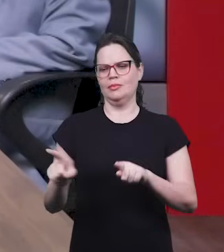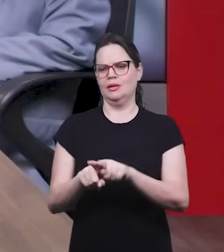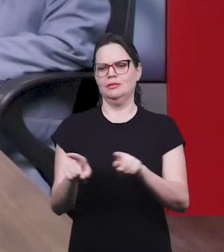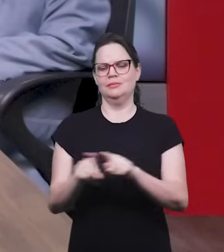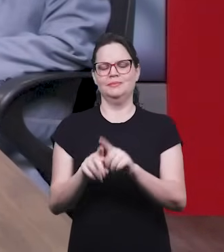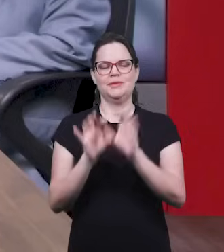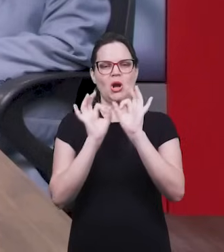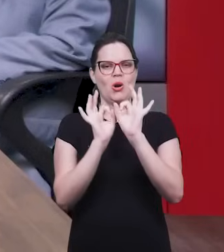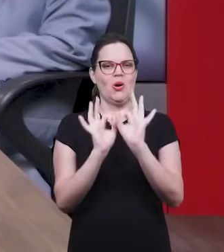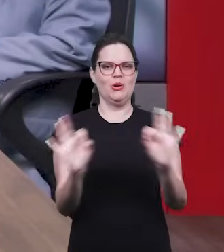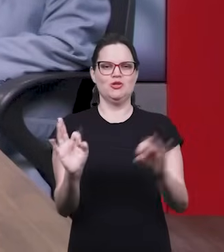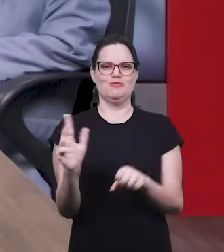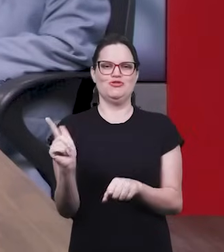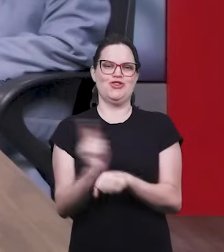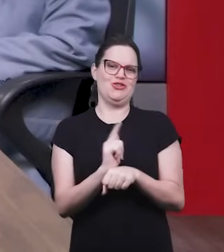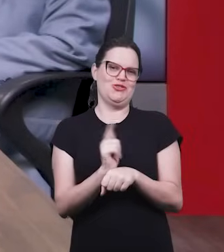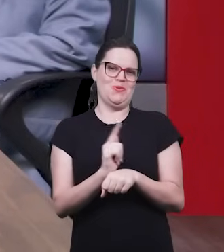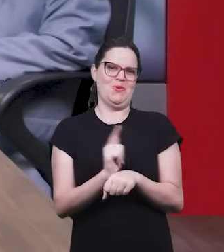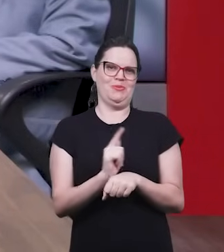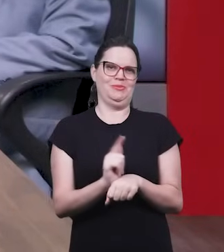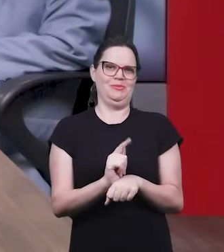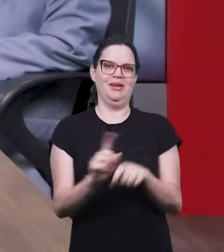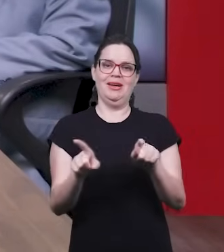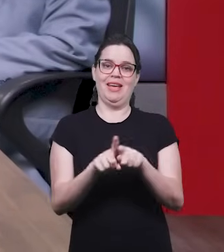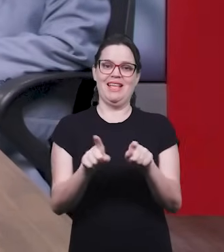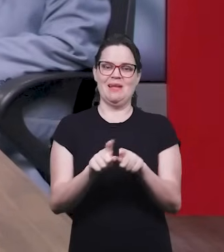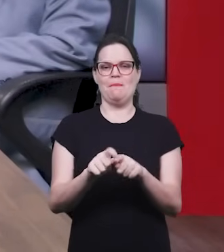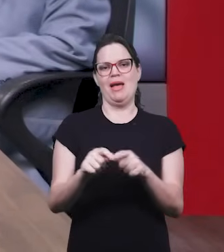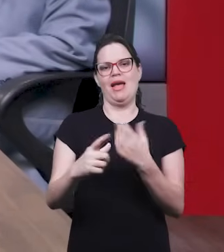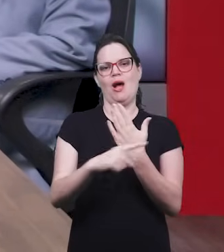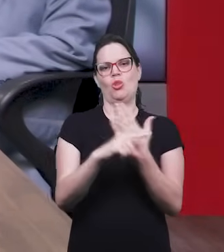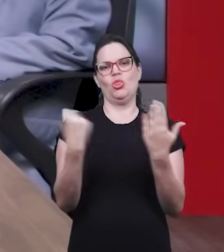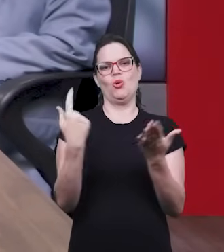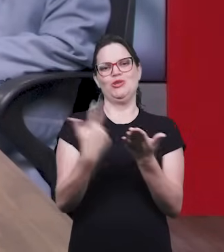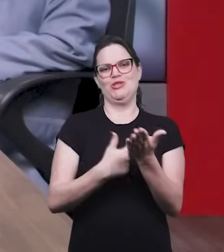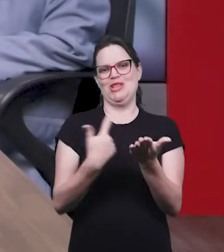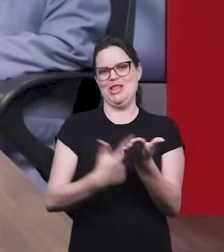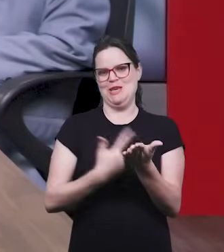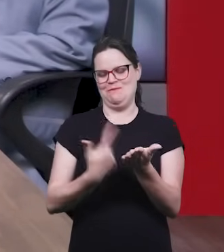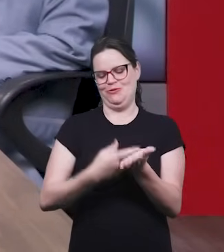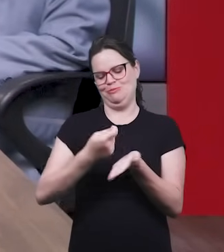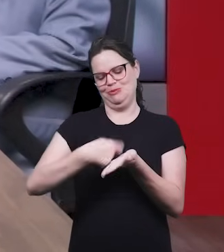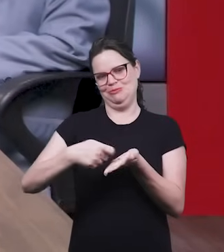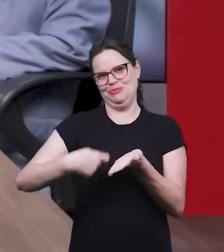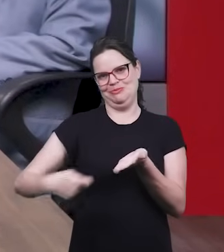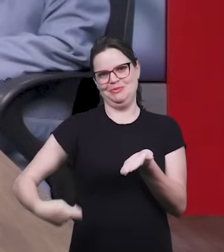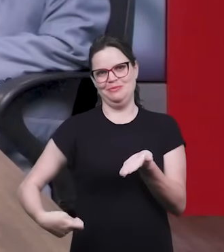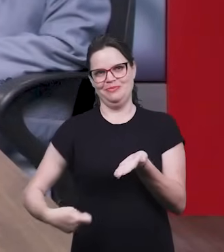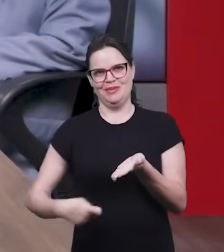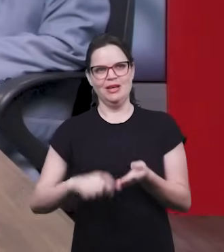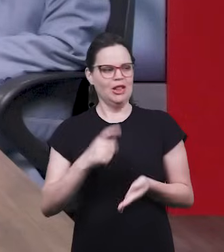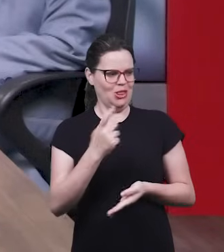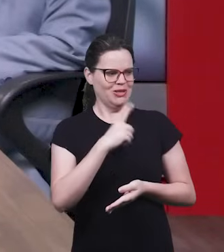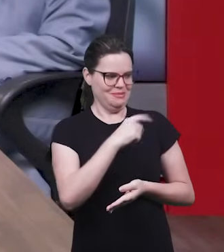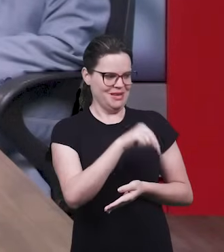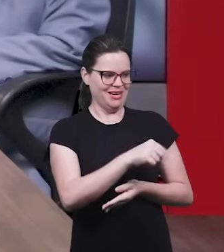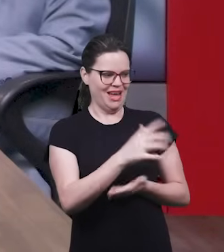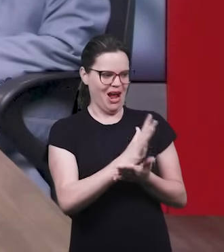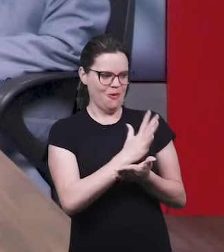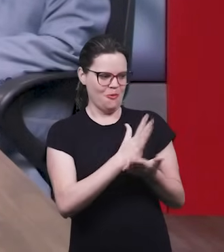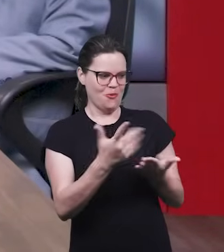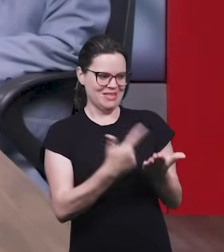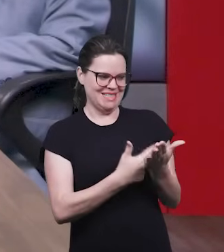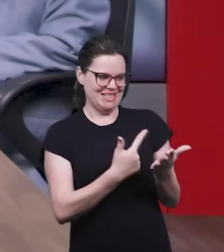um notável gestor e escritor. Nós temos aqui alguns poucos, né, Fernanda? Aqueles que a